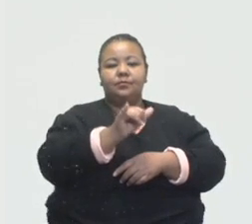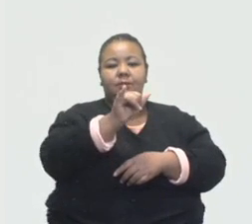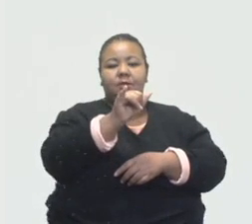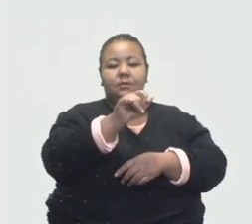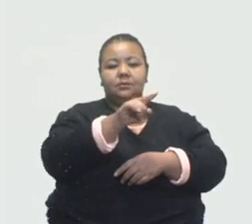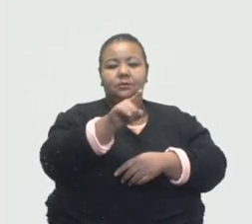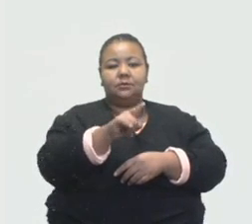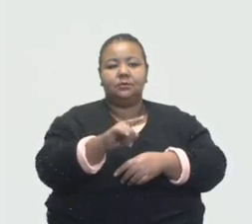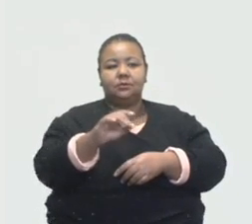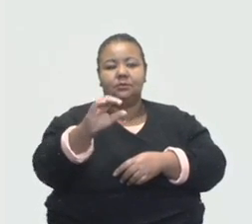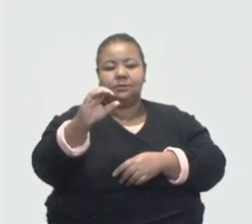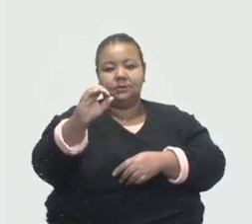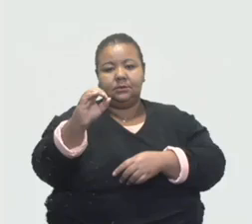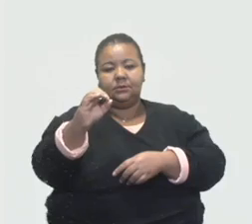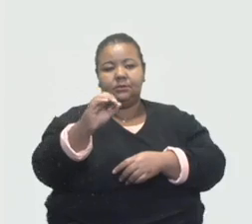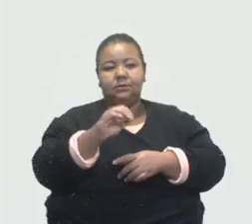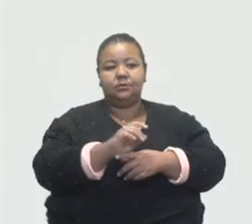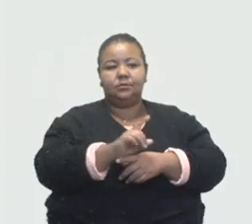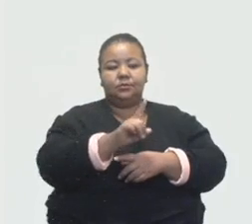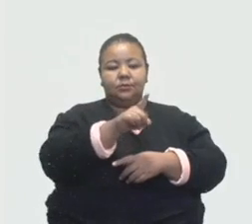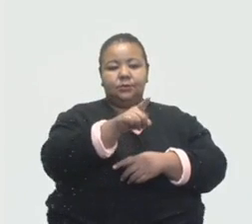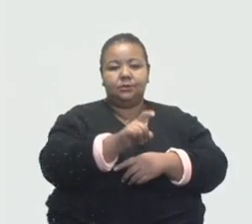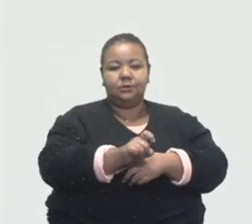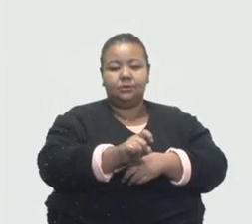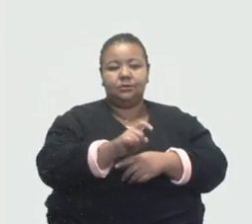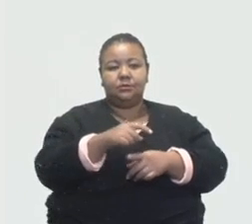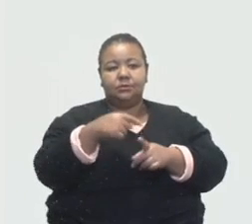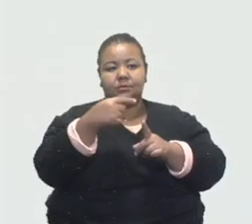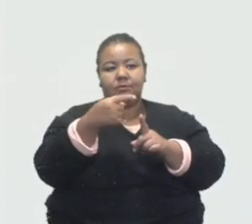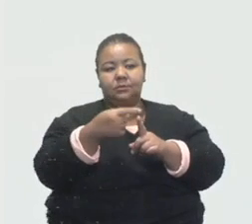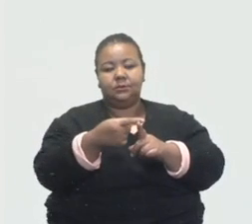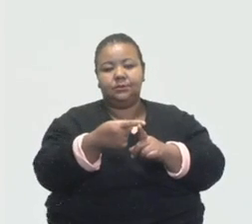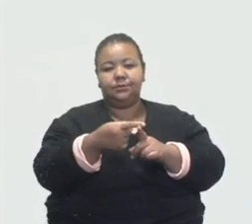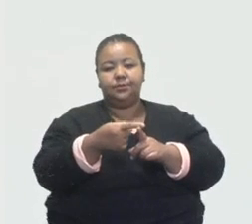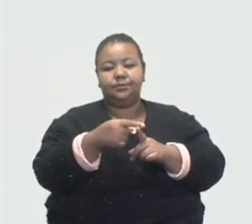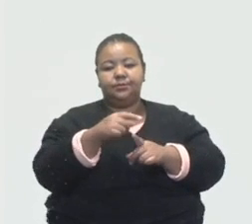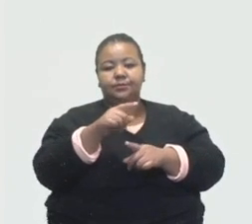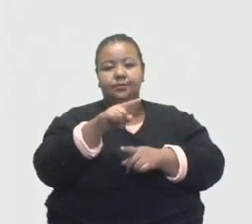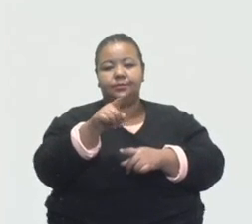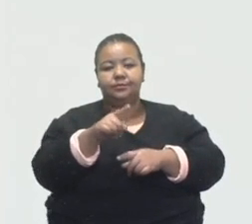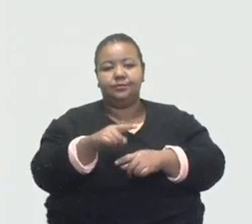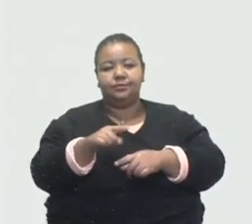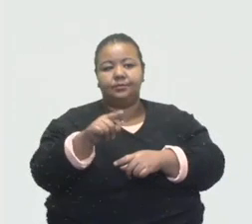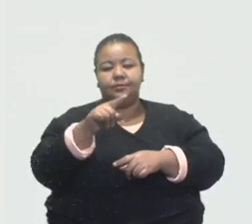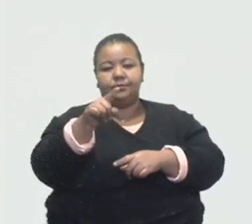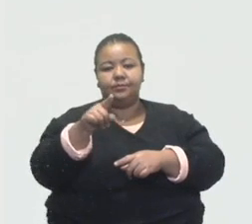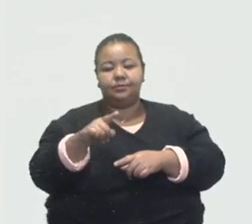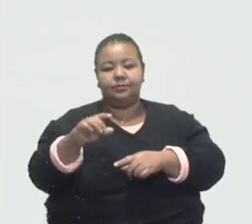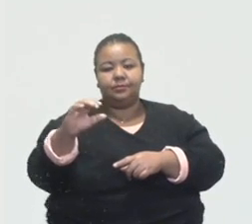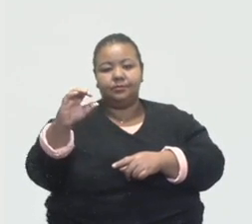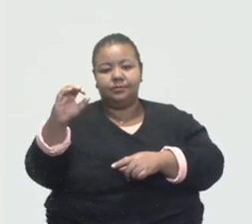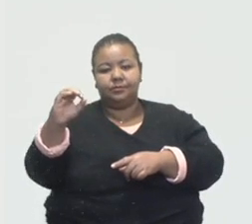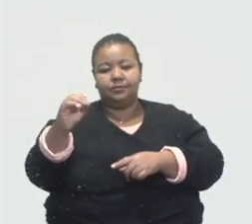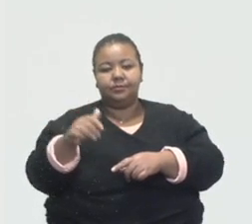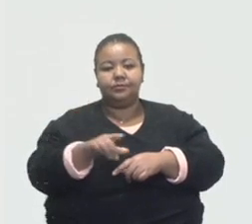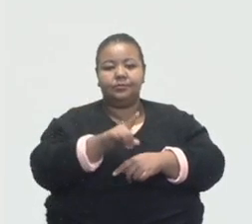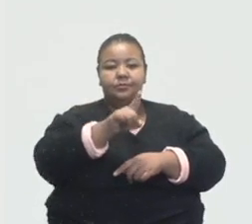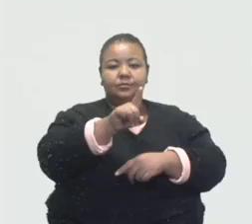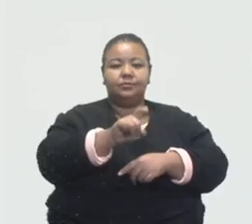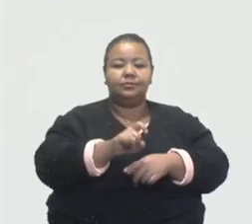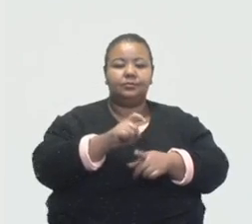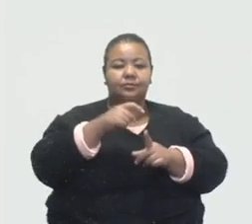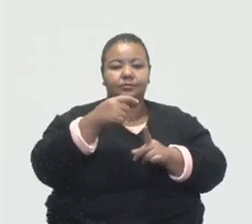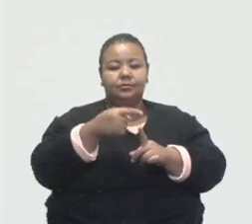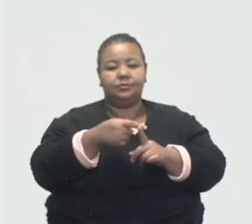y igual a 0, x mais z igual a zero, x